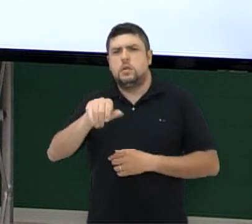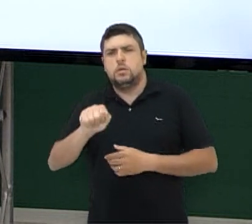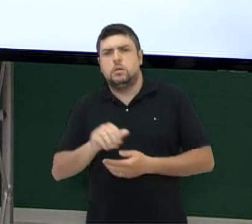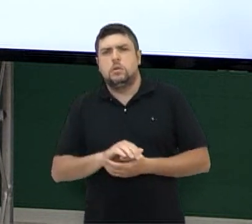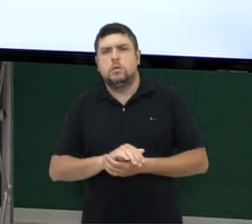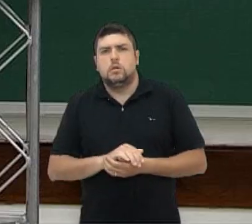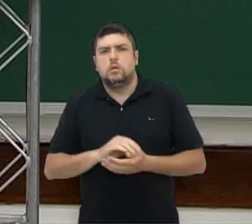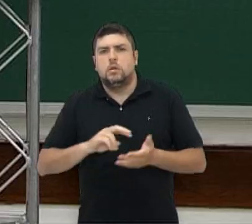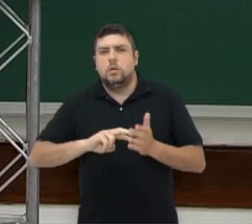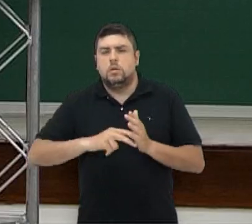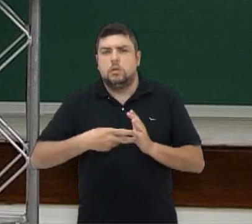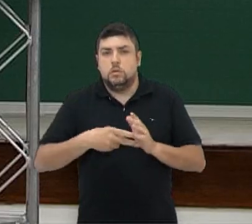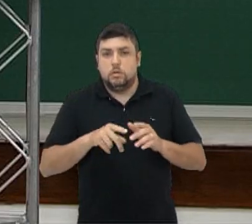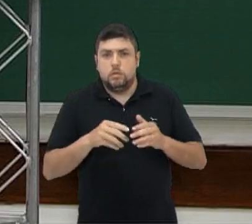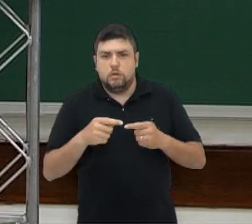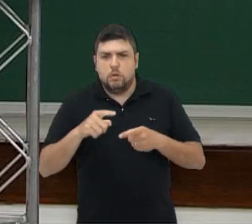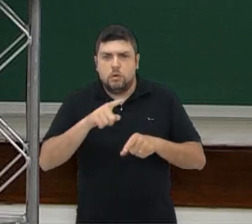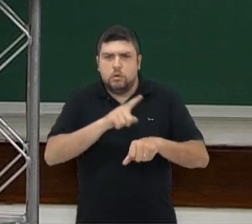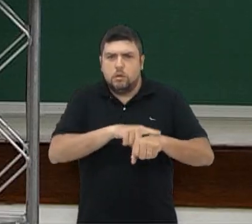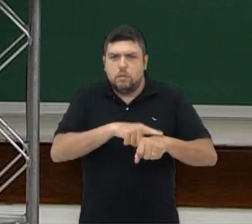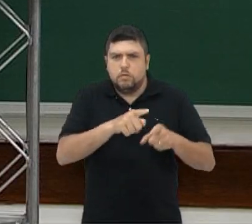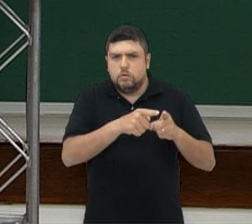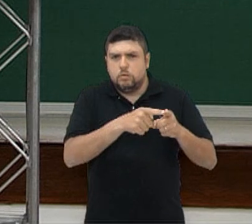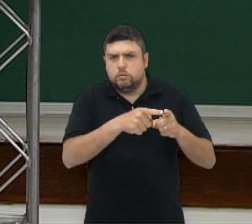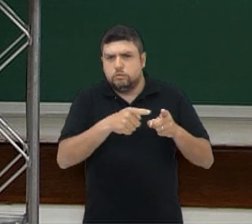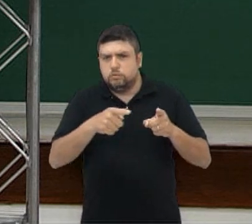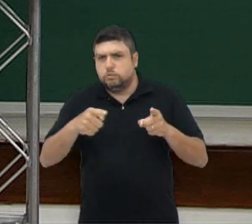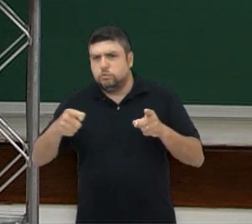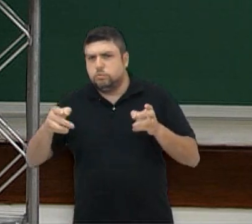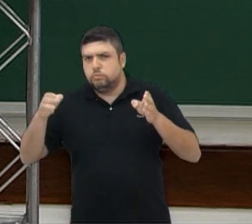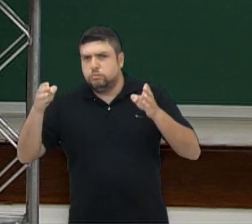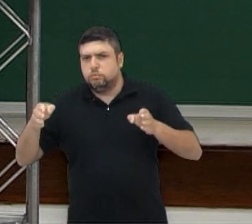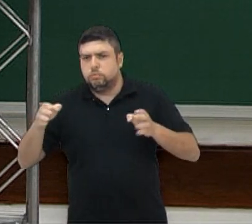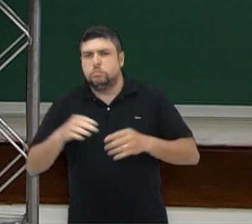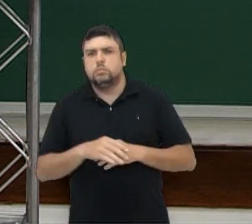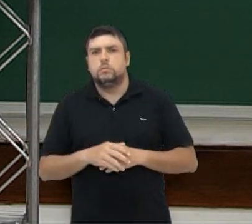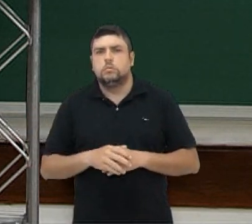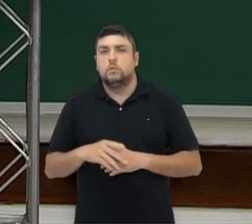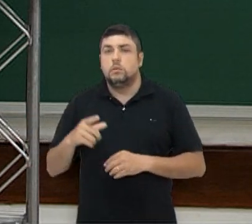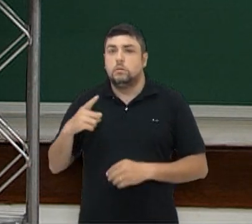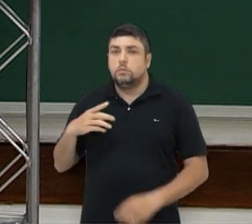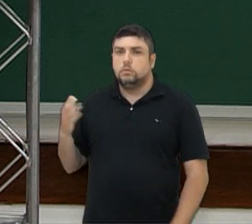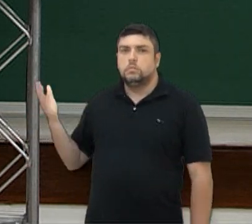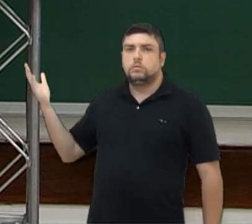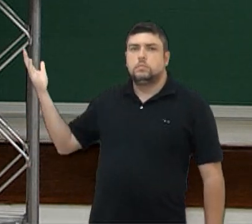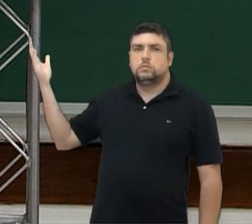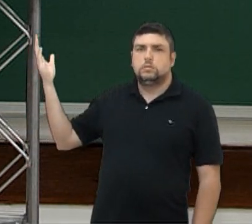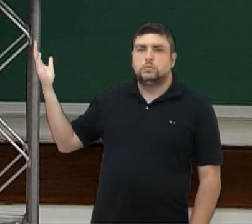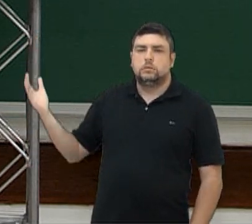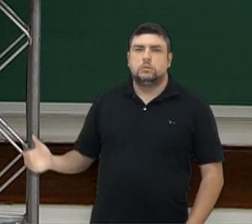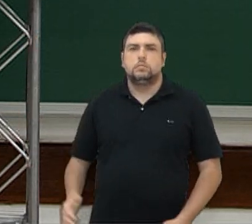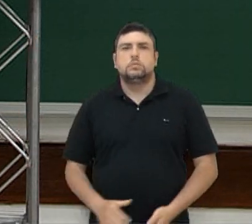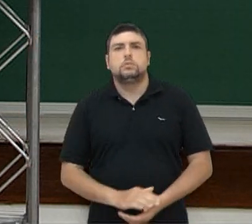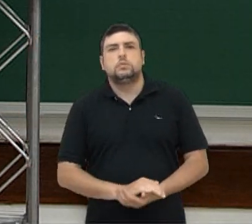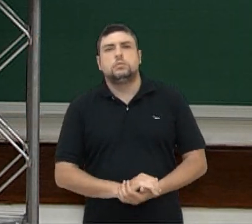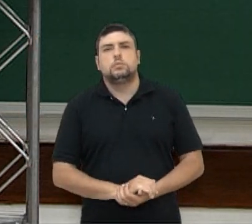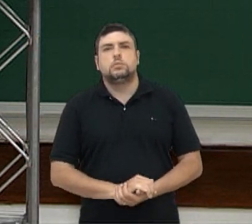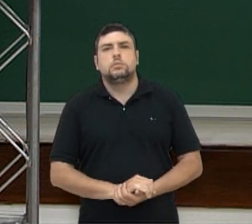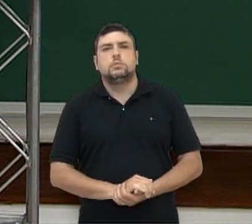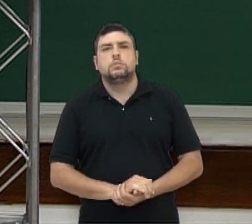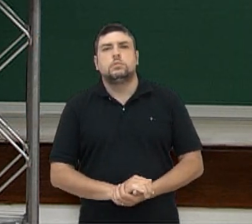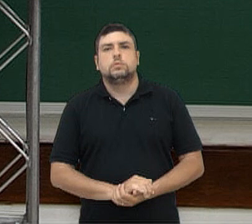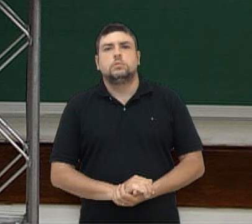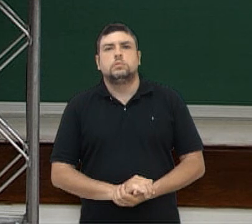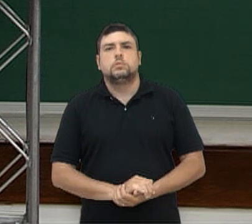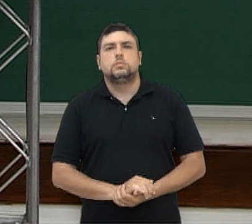em um certo intervalo de tempo, certo? E aqui nós temos, né, a formulazinha, inclusive, disso, em que a aceleração média é igual